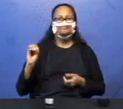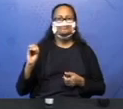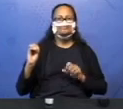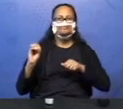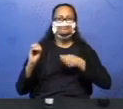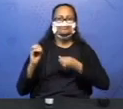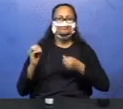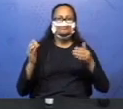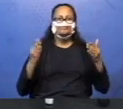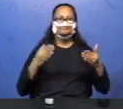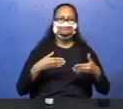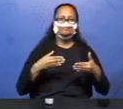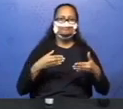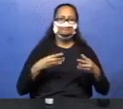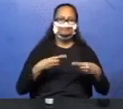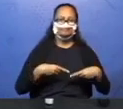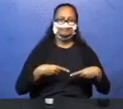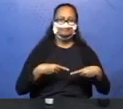3.